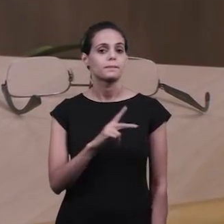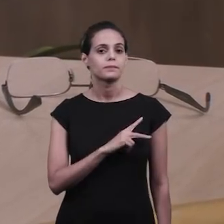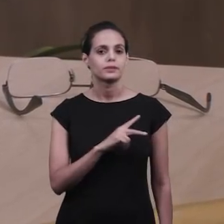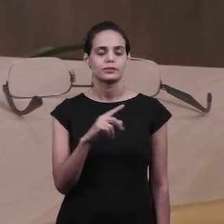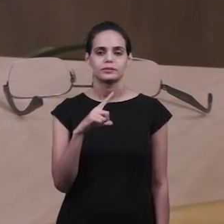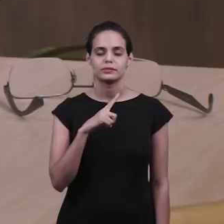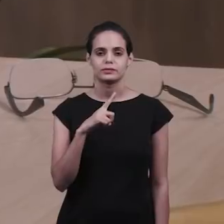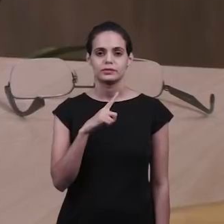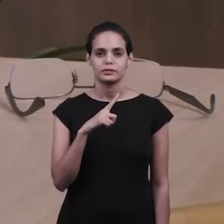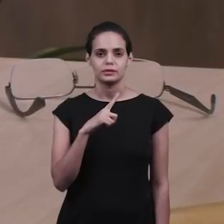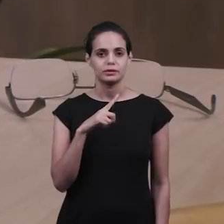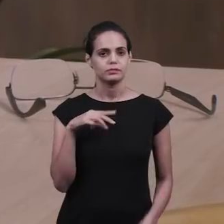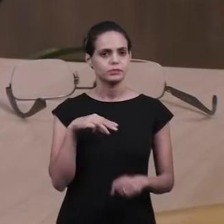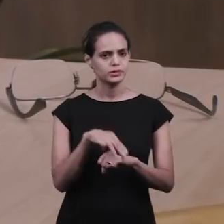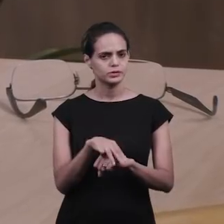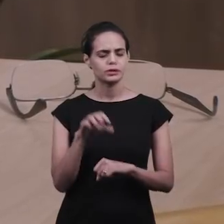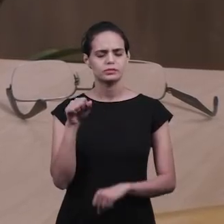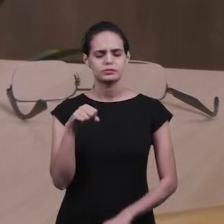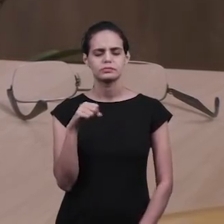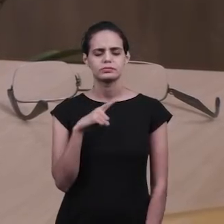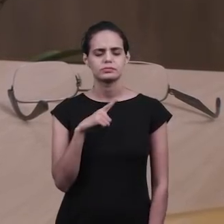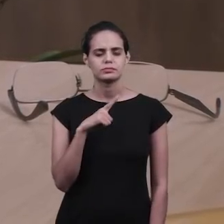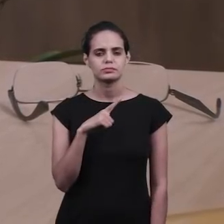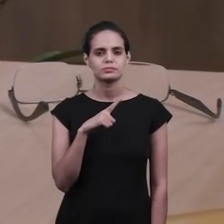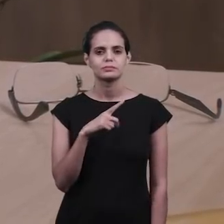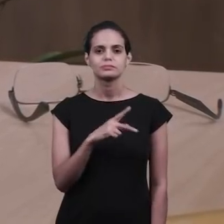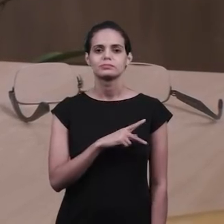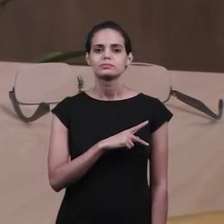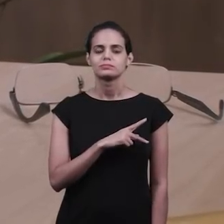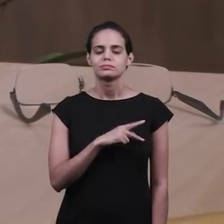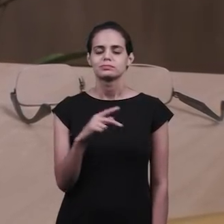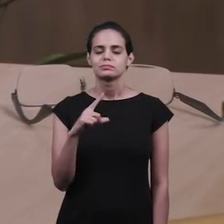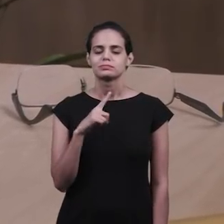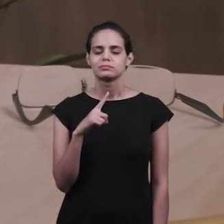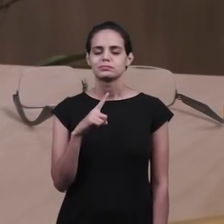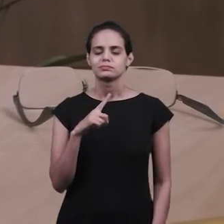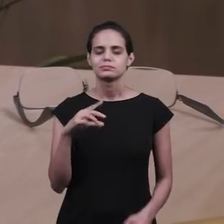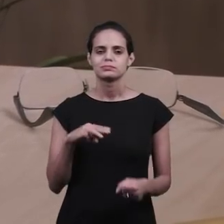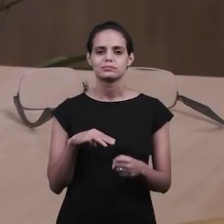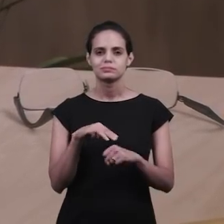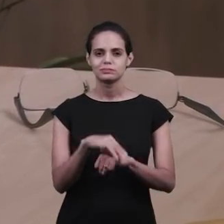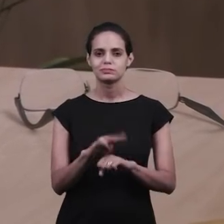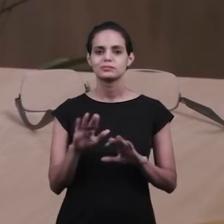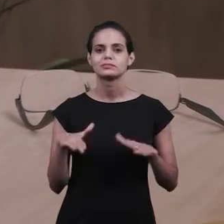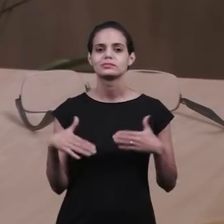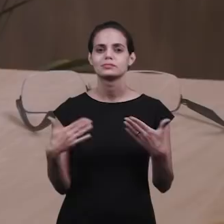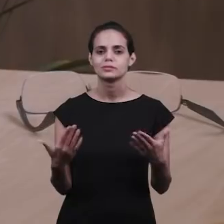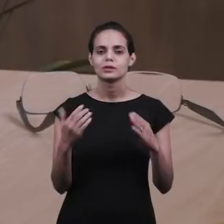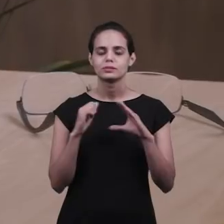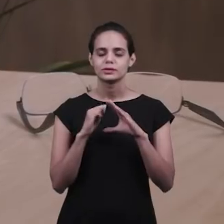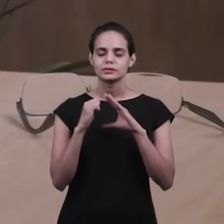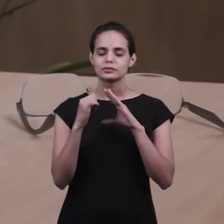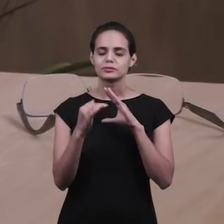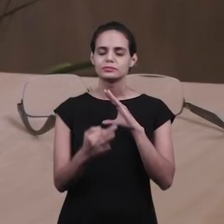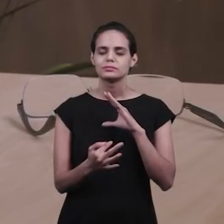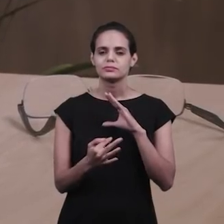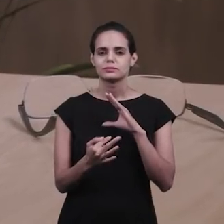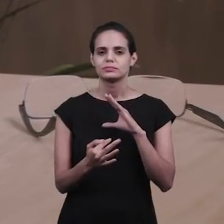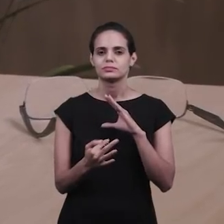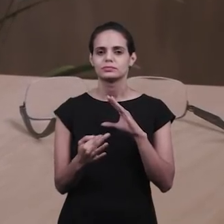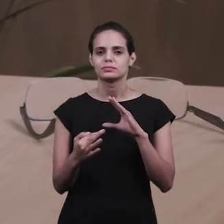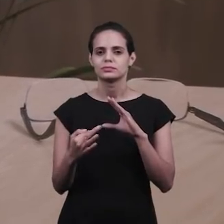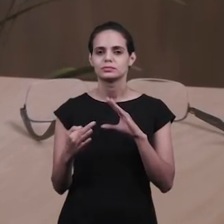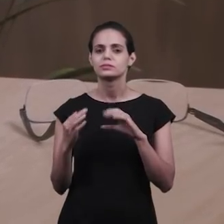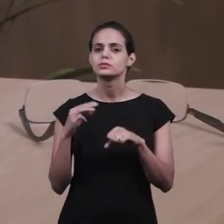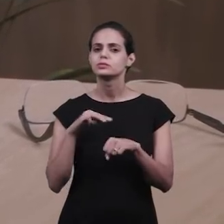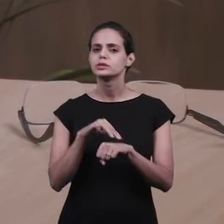ministério? Sim, Pedro teve um ministério. Qual a característica do ministério de Pedro? Será que a